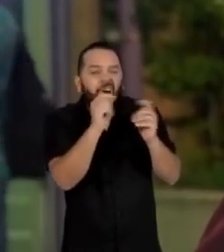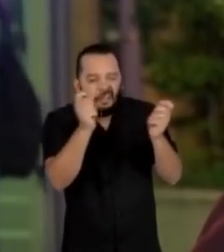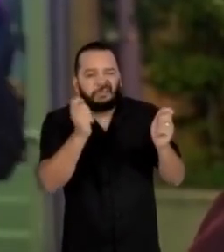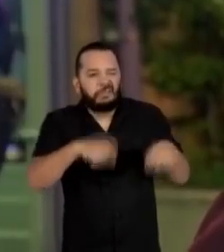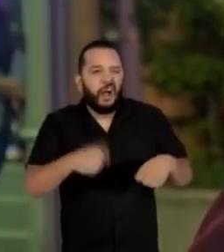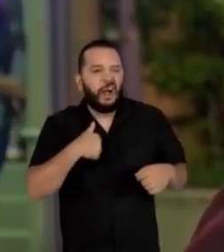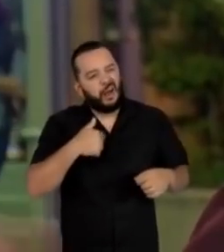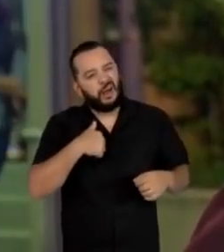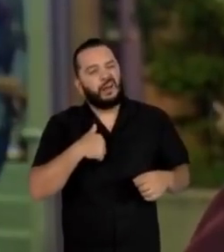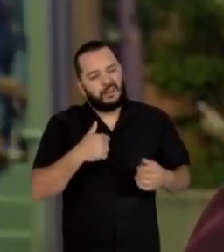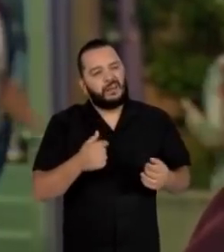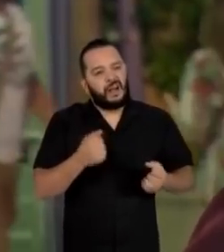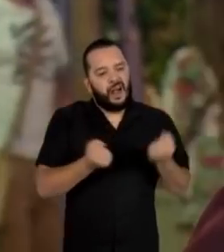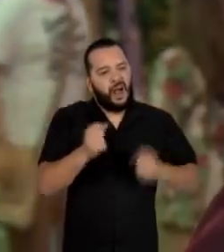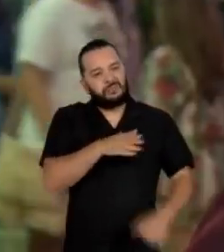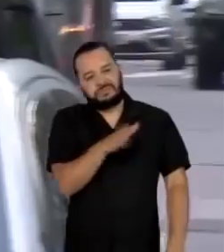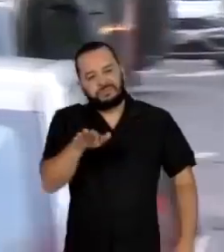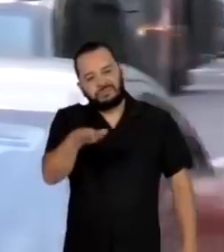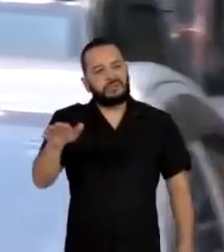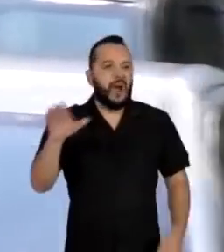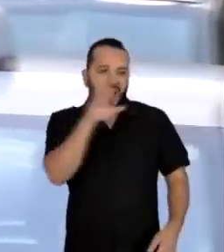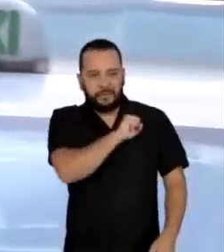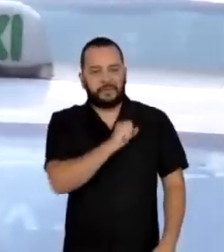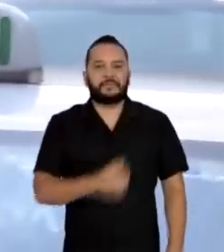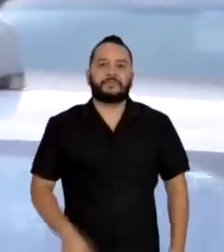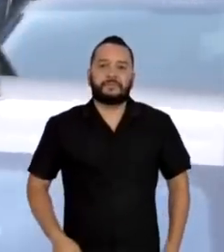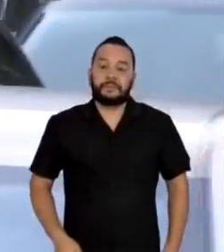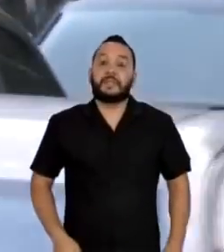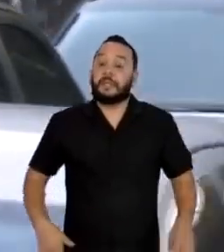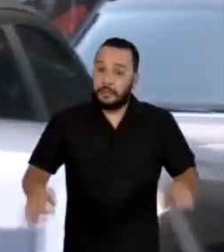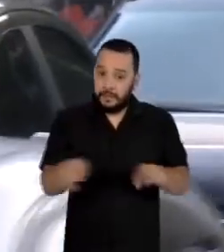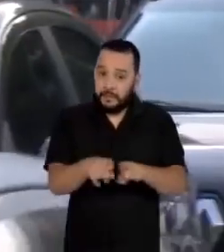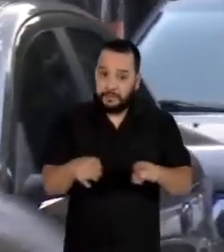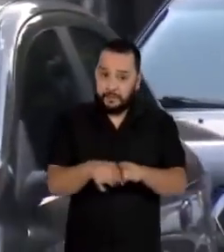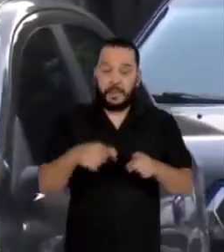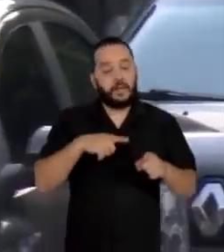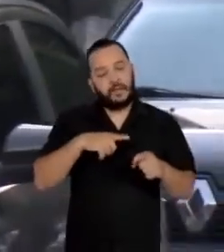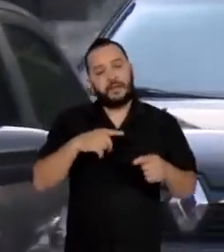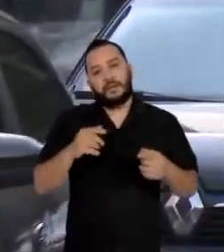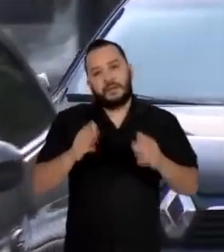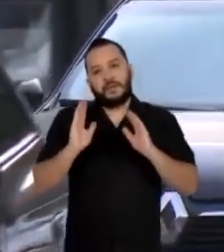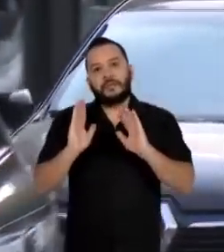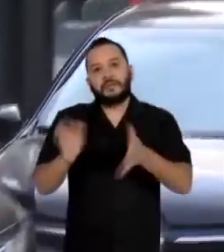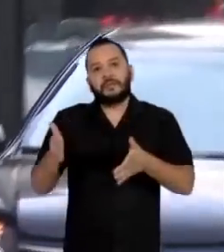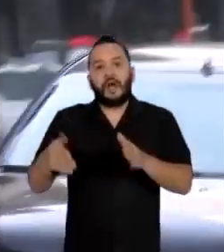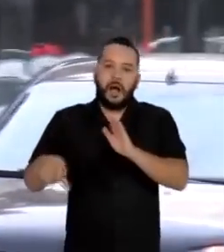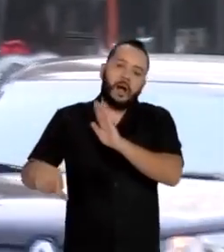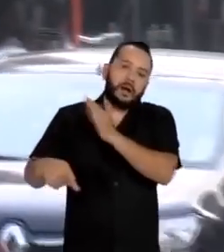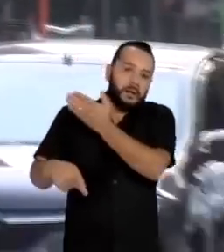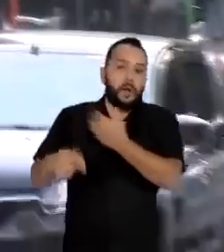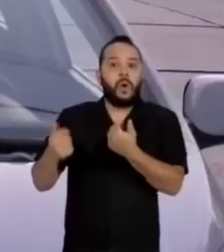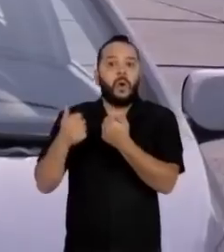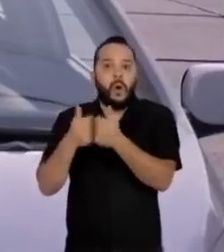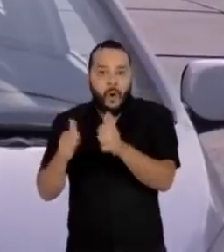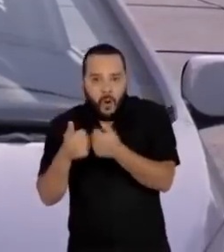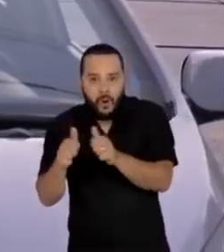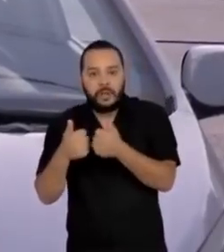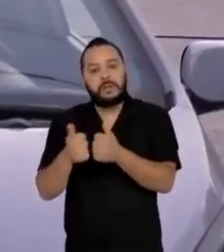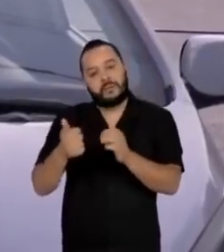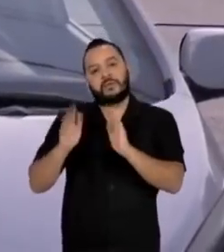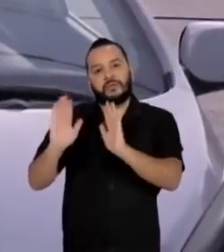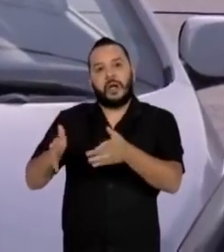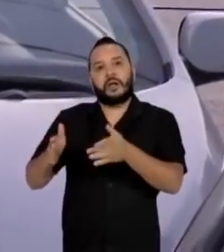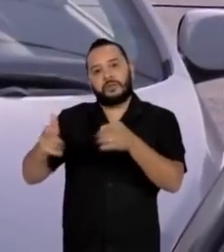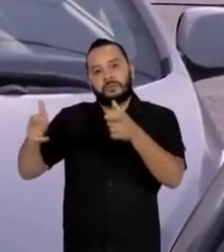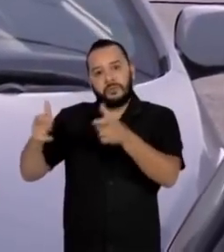tempo que eu economizo e pela comodidade. O transporte coletivo sobre rodas tem perdido espaço. Em São Paulo, o número de passageiros